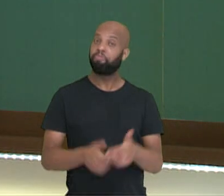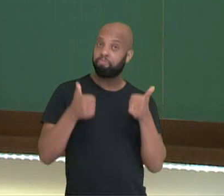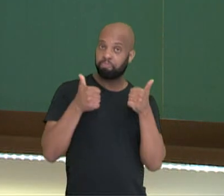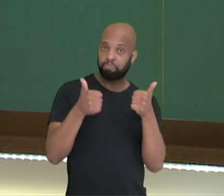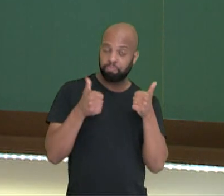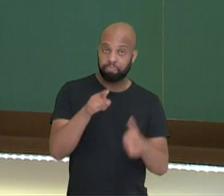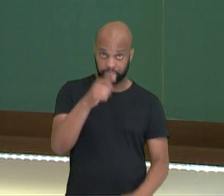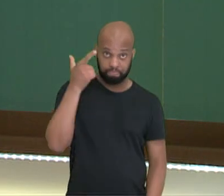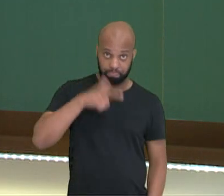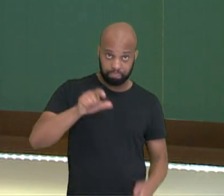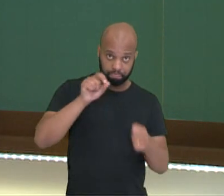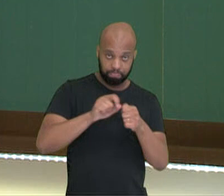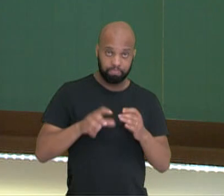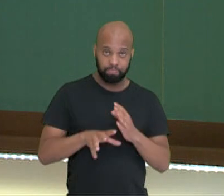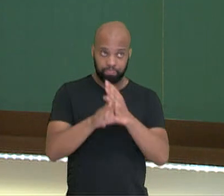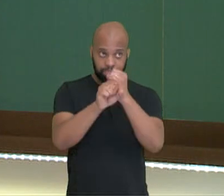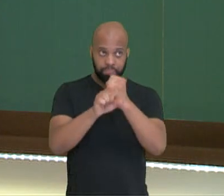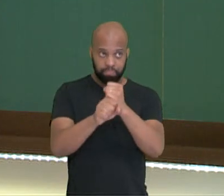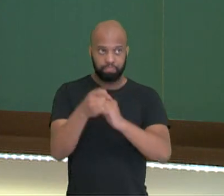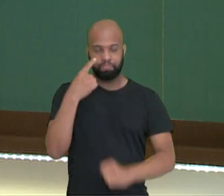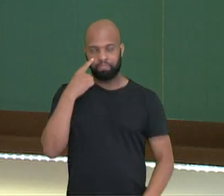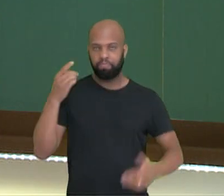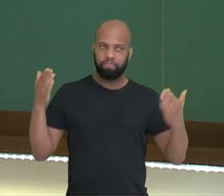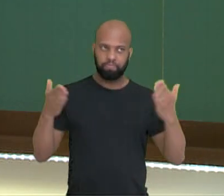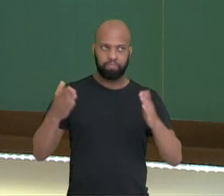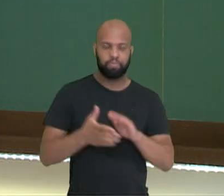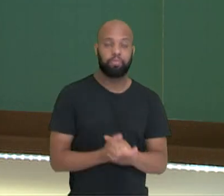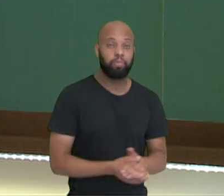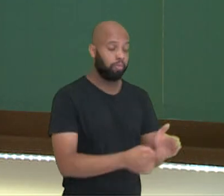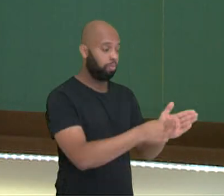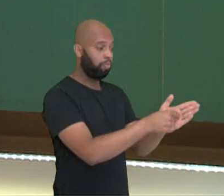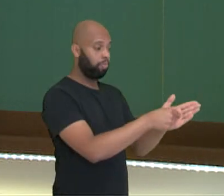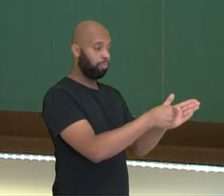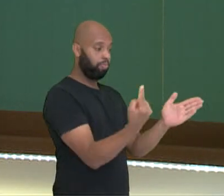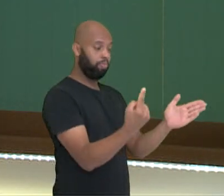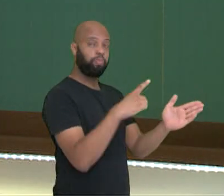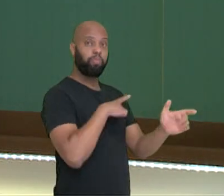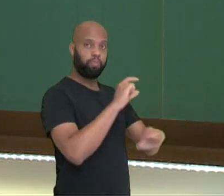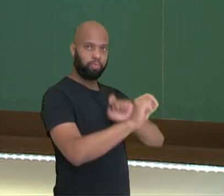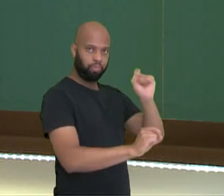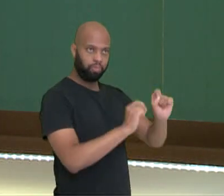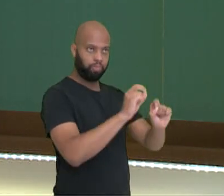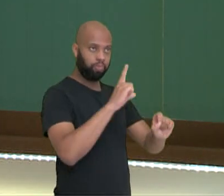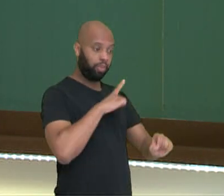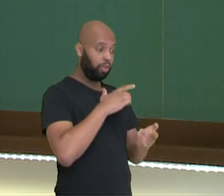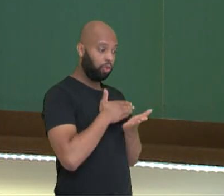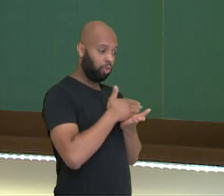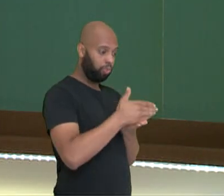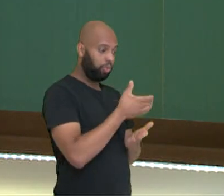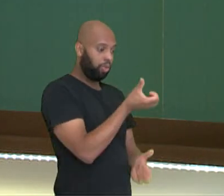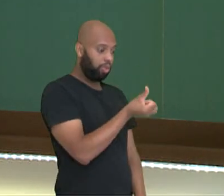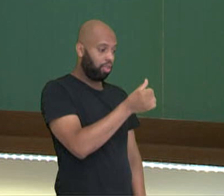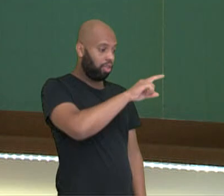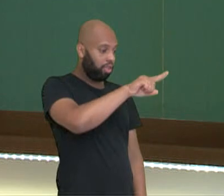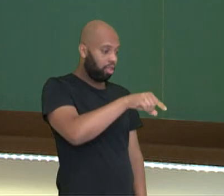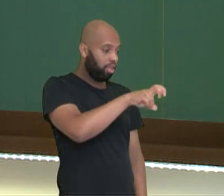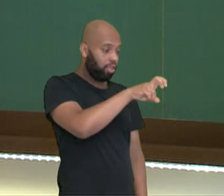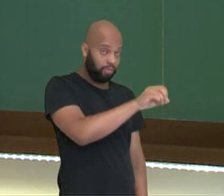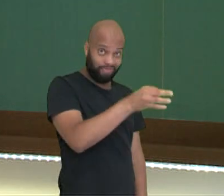Muito bem, conseguiram fazer o cálculo? Vamos dar uma olhadinha aqui então. Olha só, o preço inicial era R$